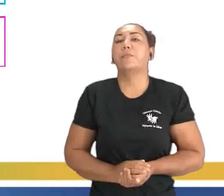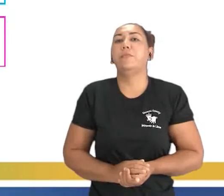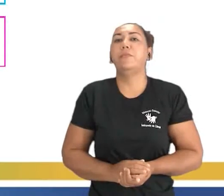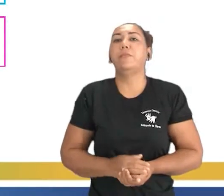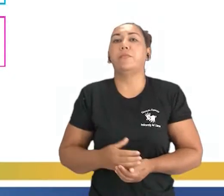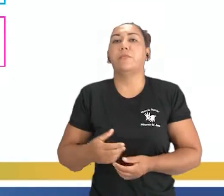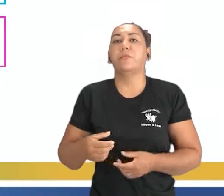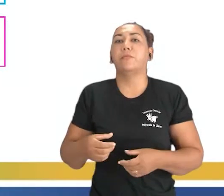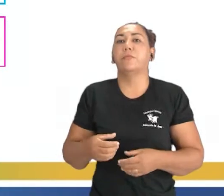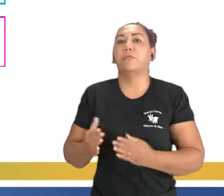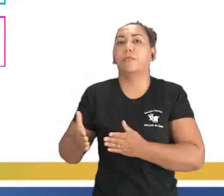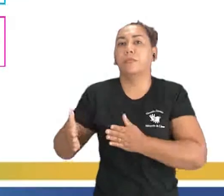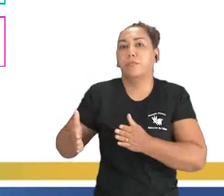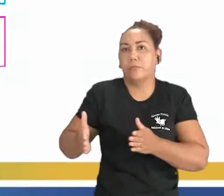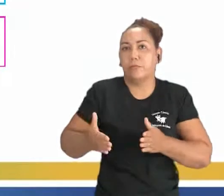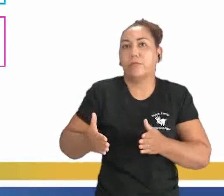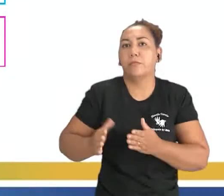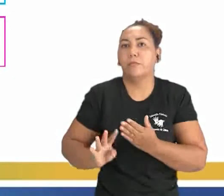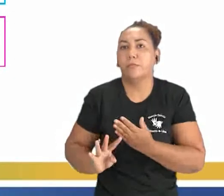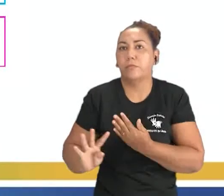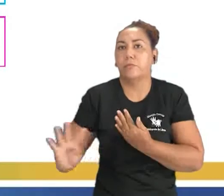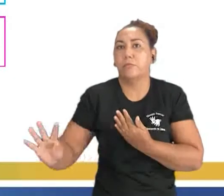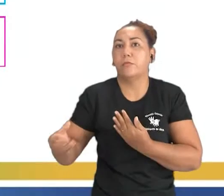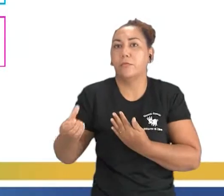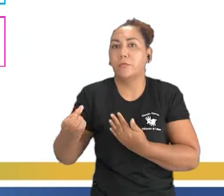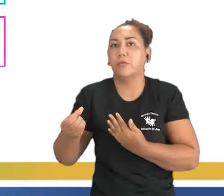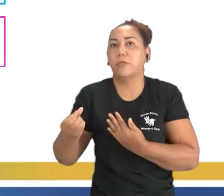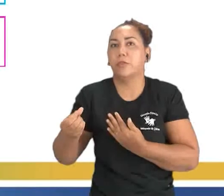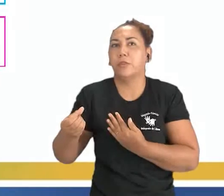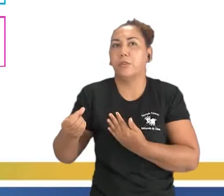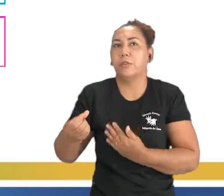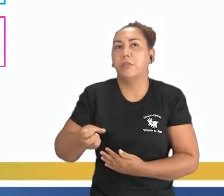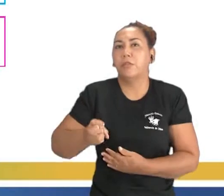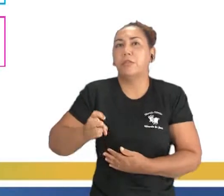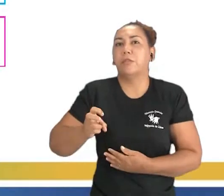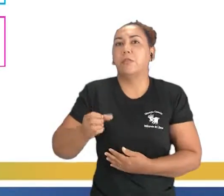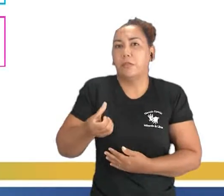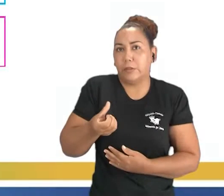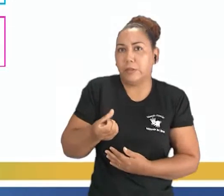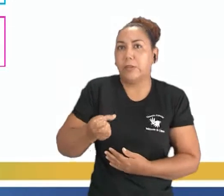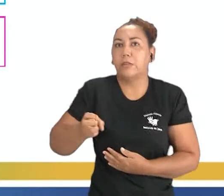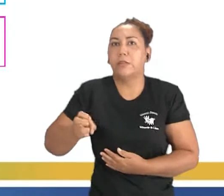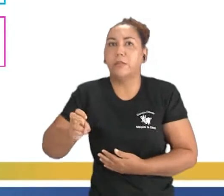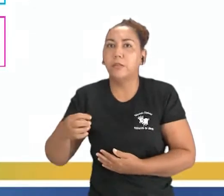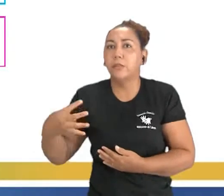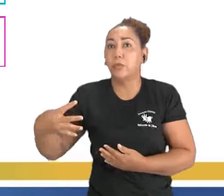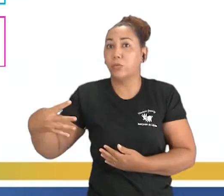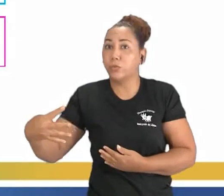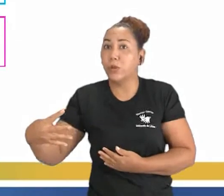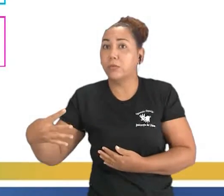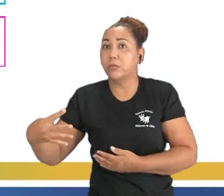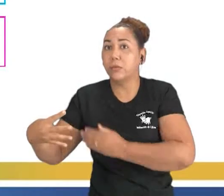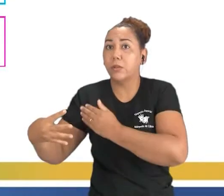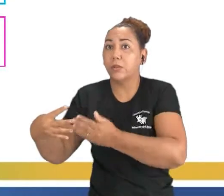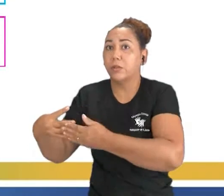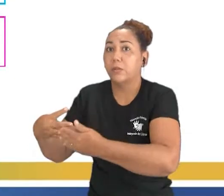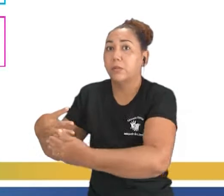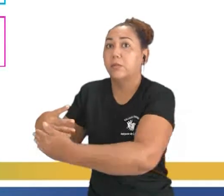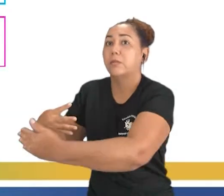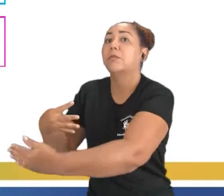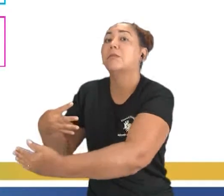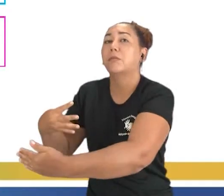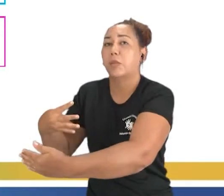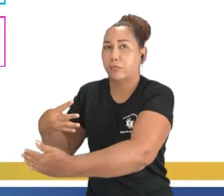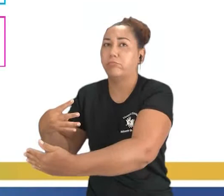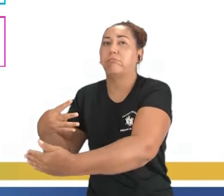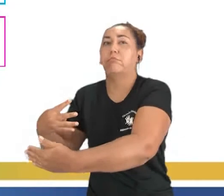né? Quantas possibilidades sobram para o terceiro lugar? 4. E para o quarto lugar,